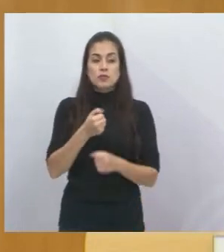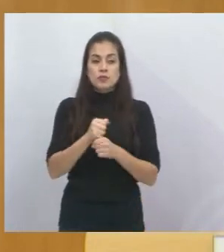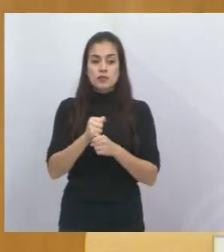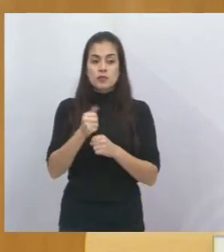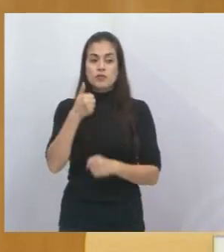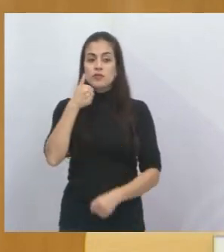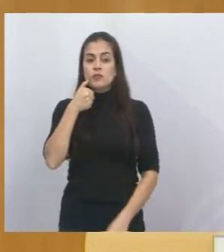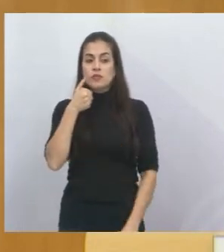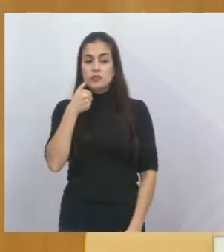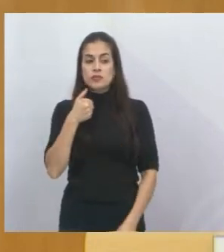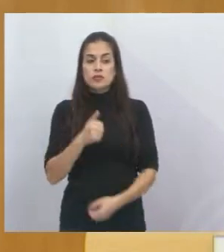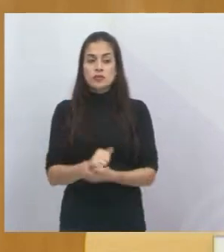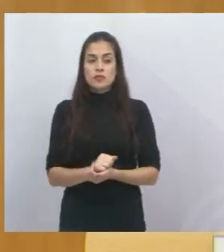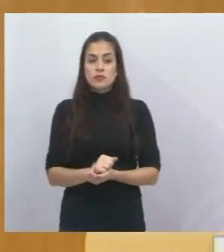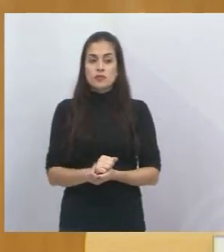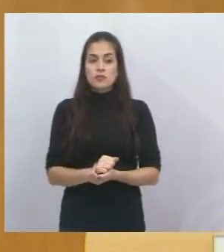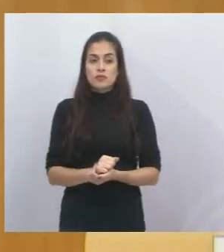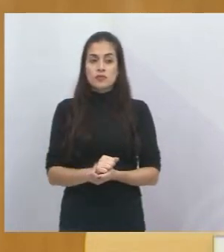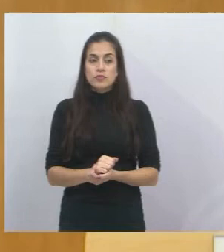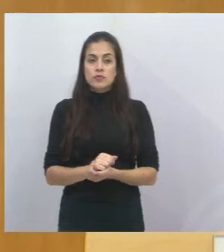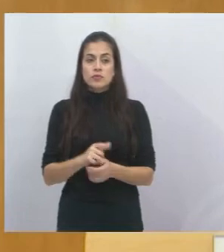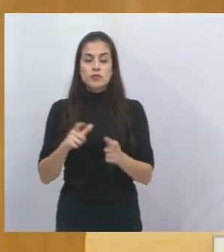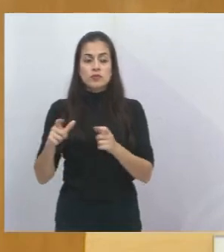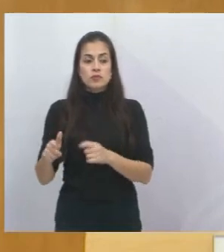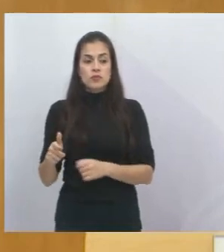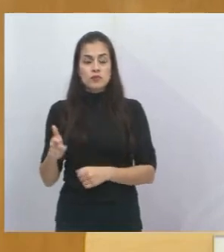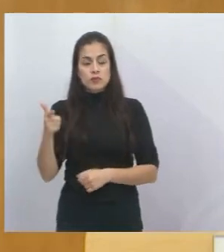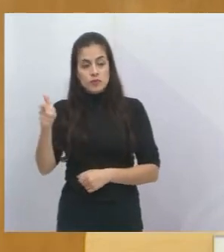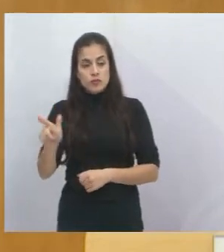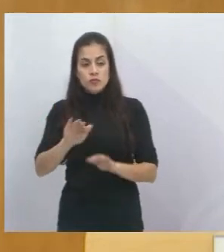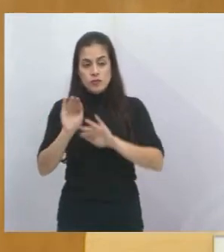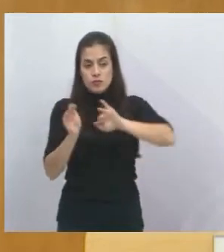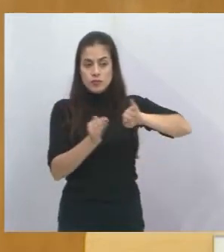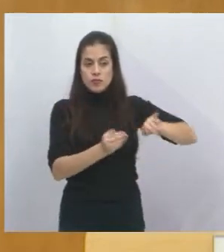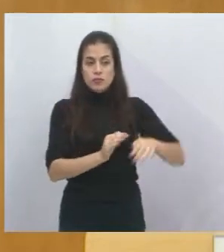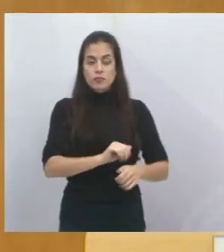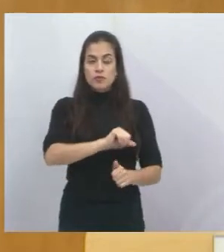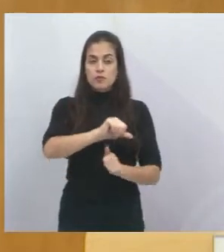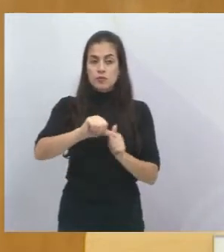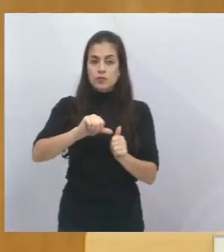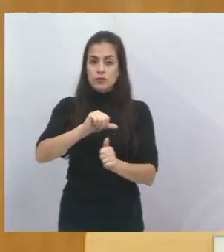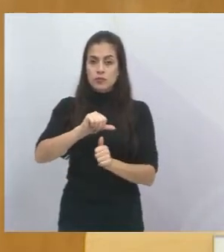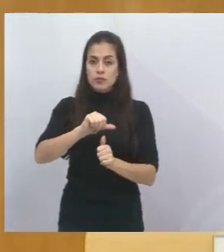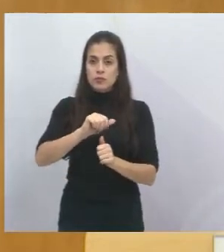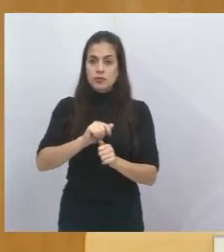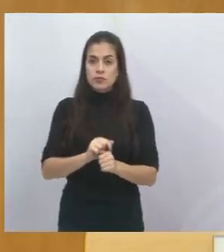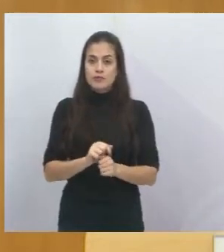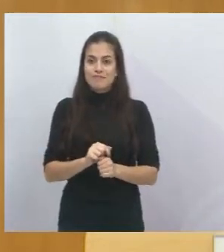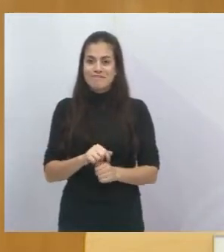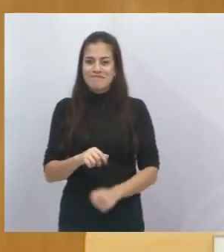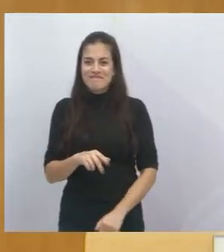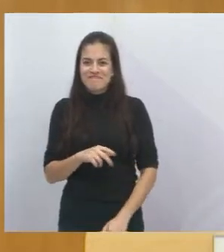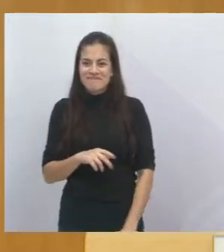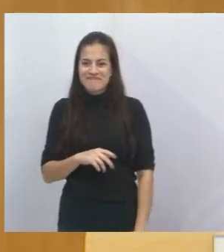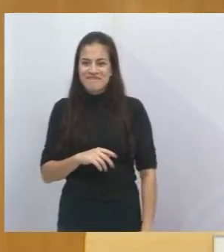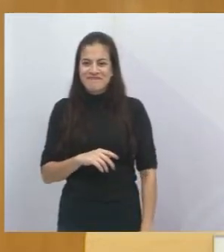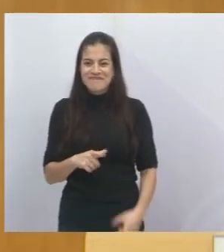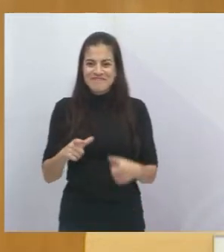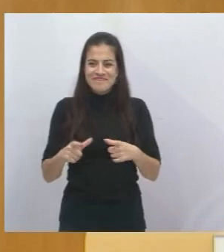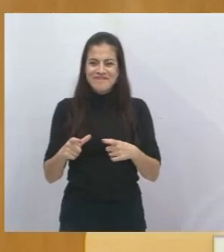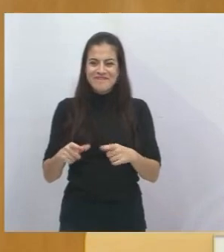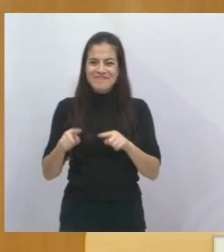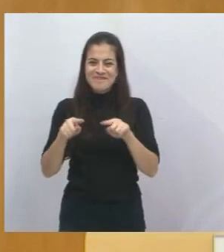outro. Mudança para o setor público. Mudança, vereador Hernani, para o